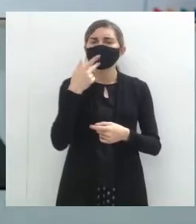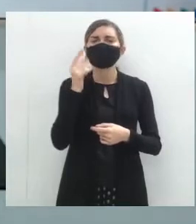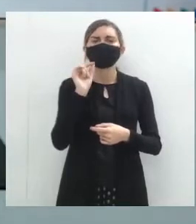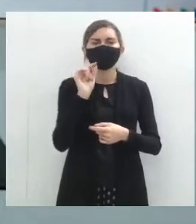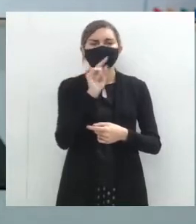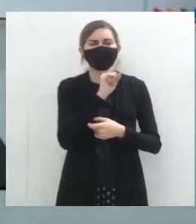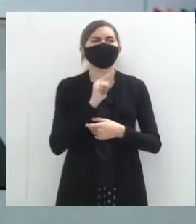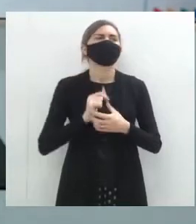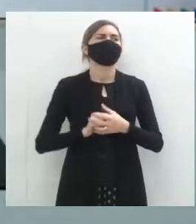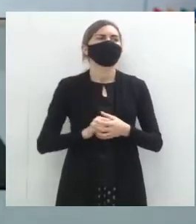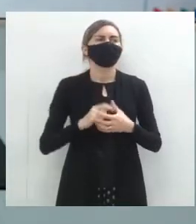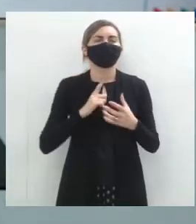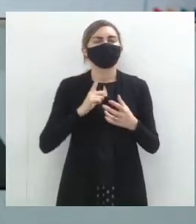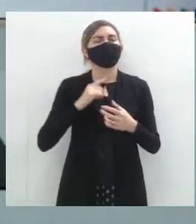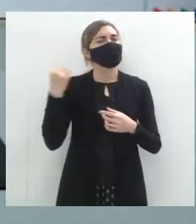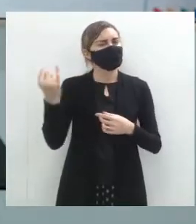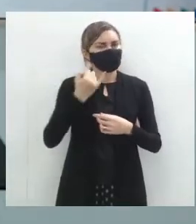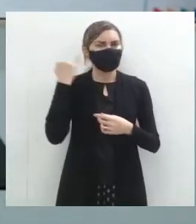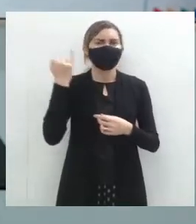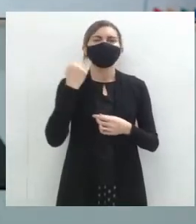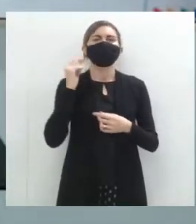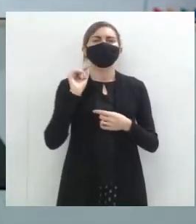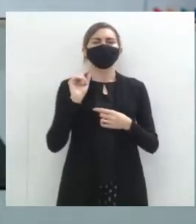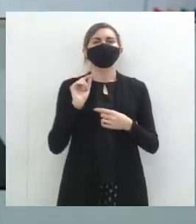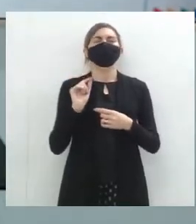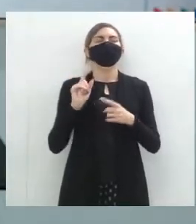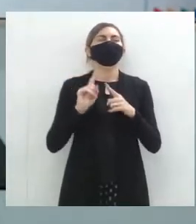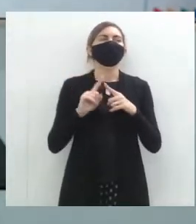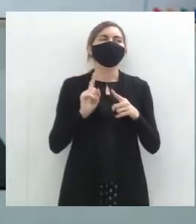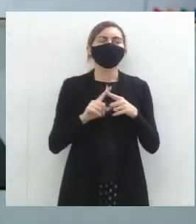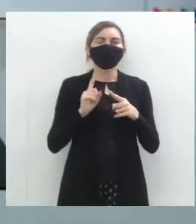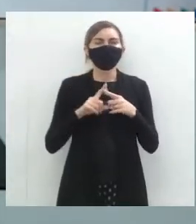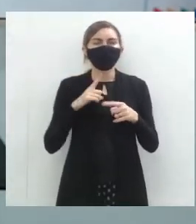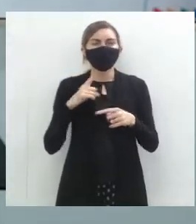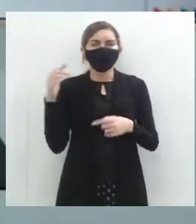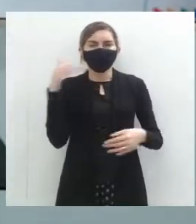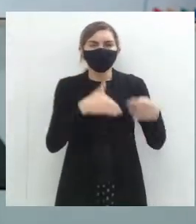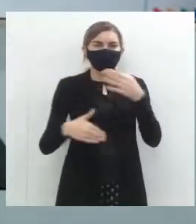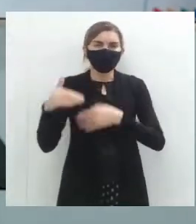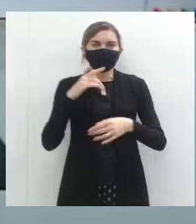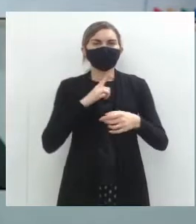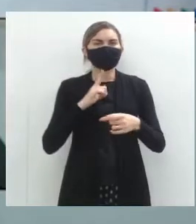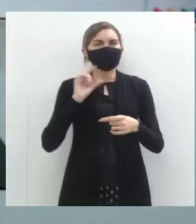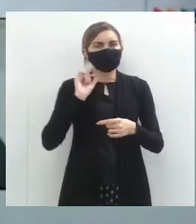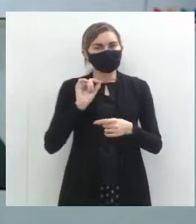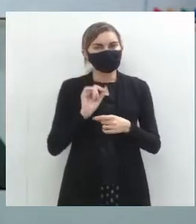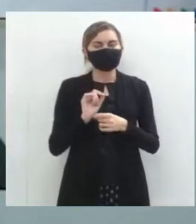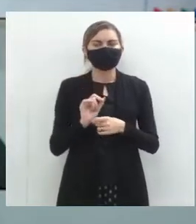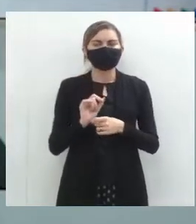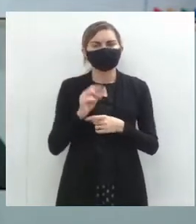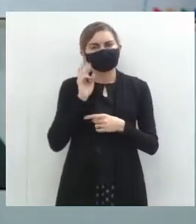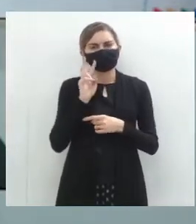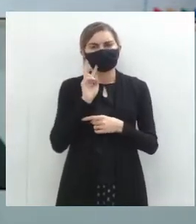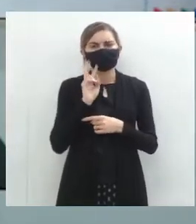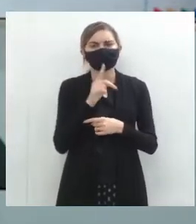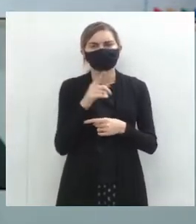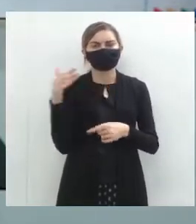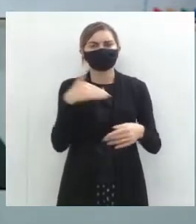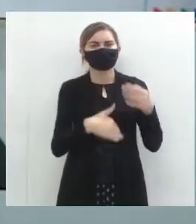do fósforo, ele vai ser importantíssimo porque ele participa, ó, lembrem que